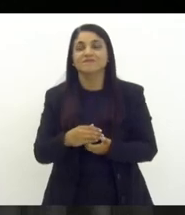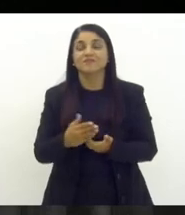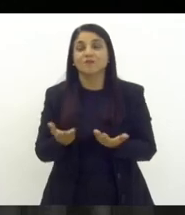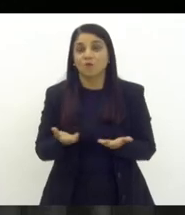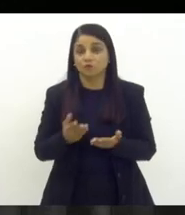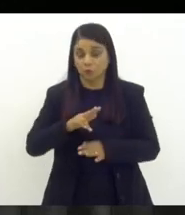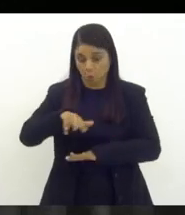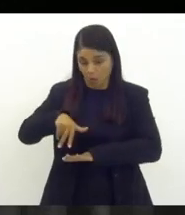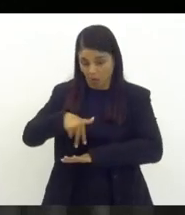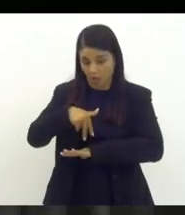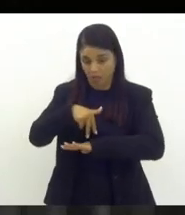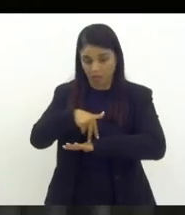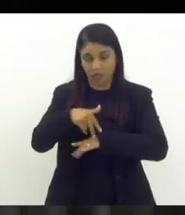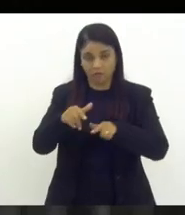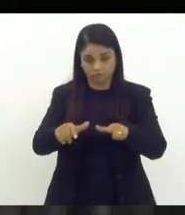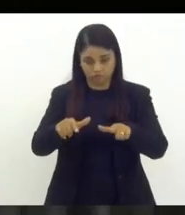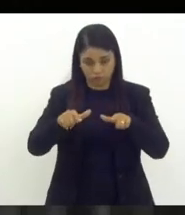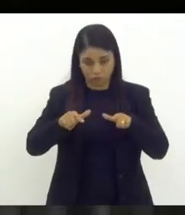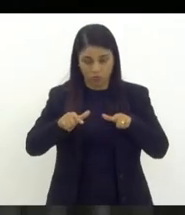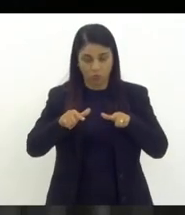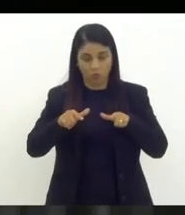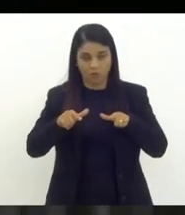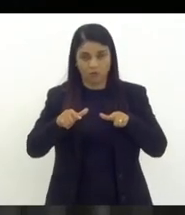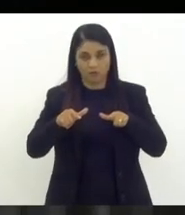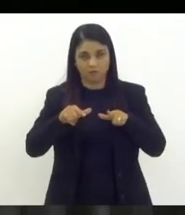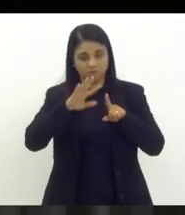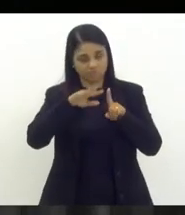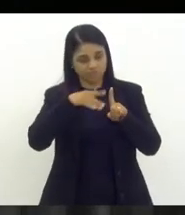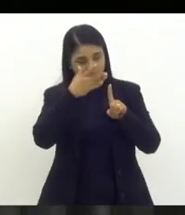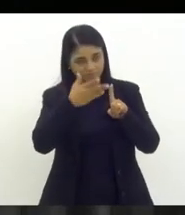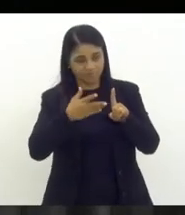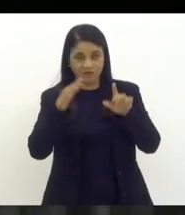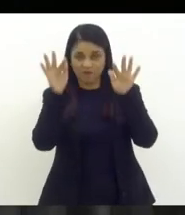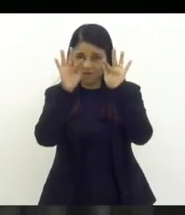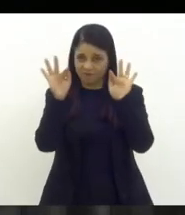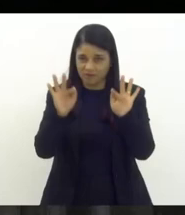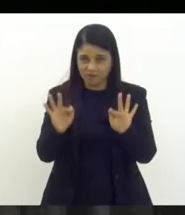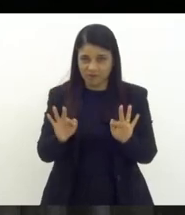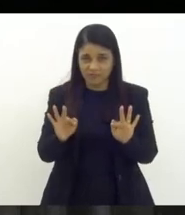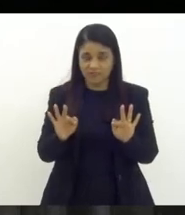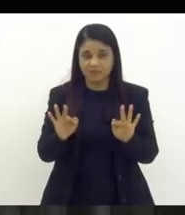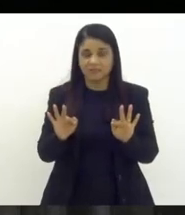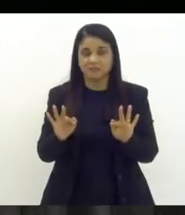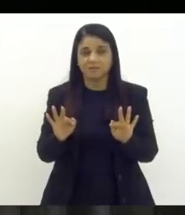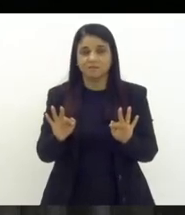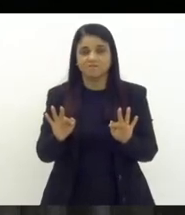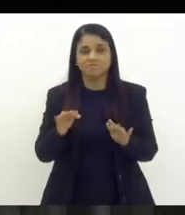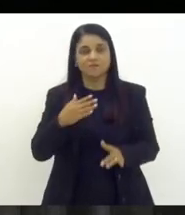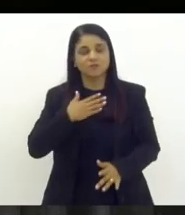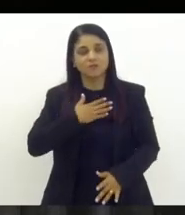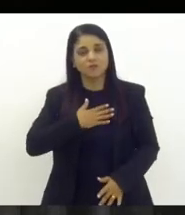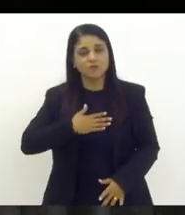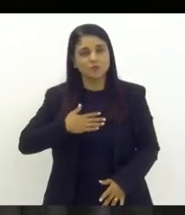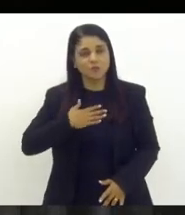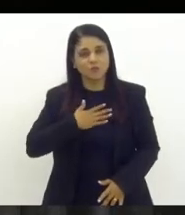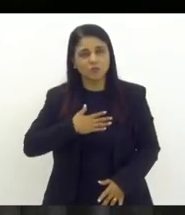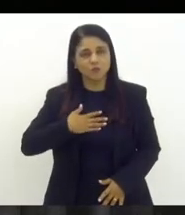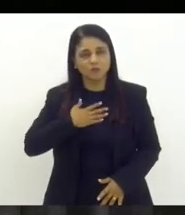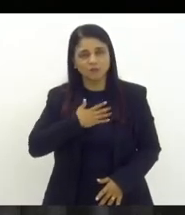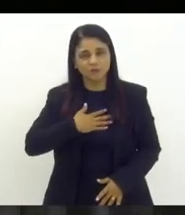aqui recebendo essa homenagem muito feliz mas eu gostaria de